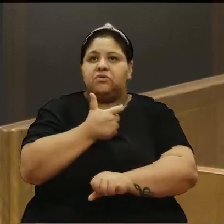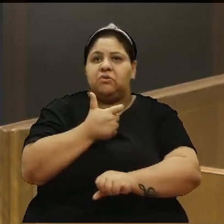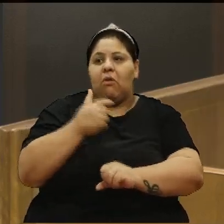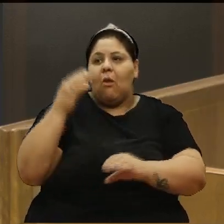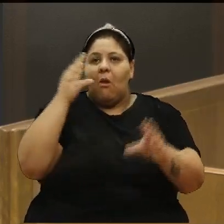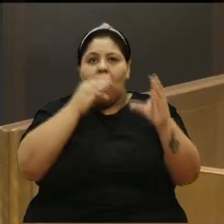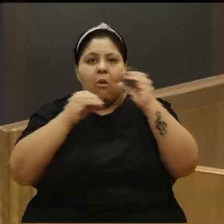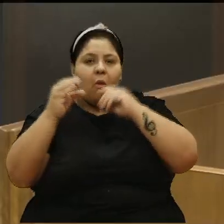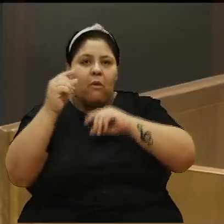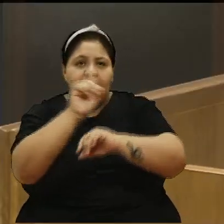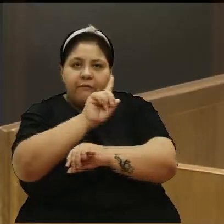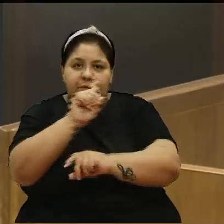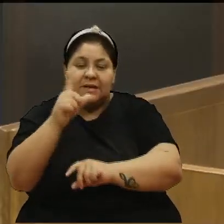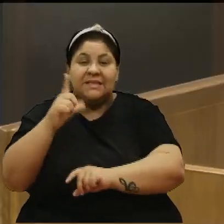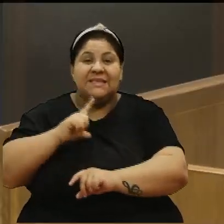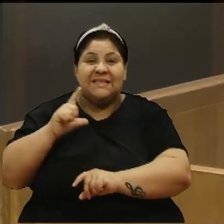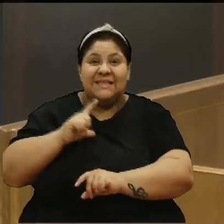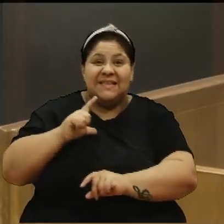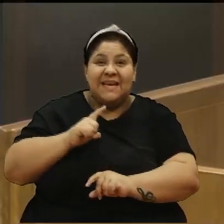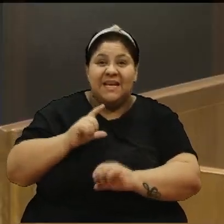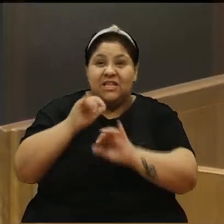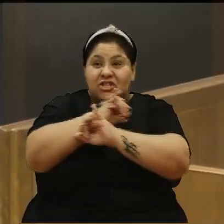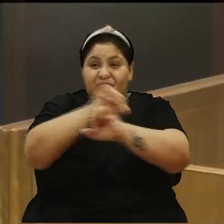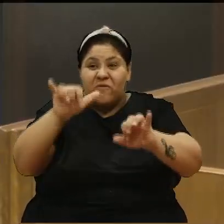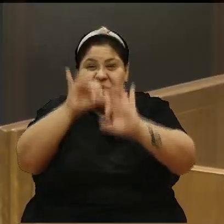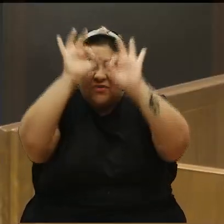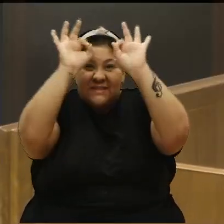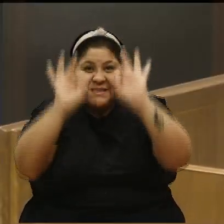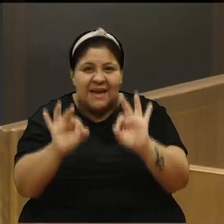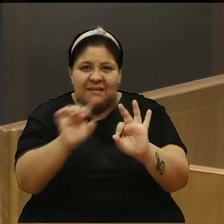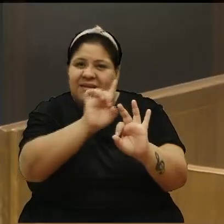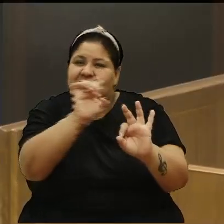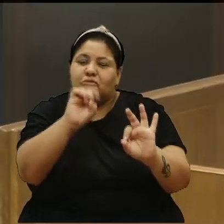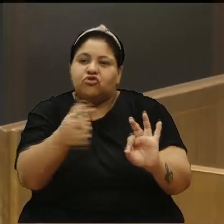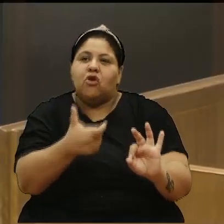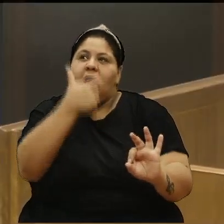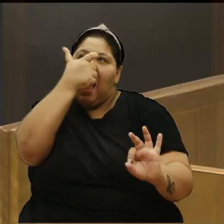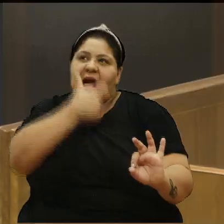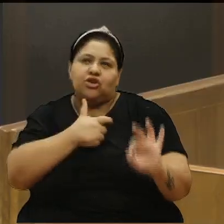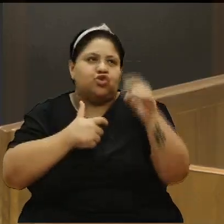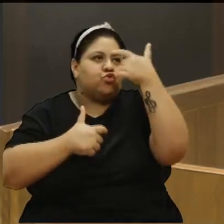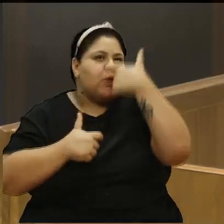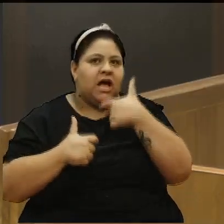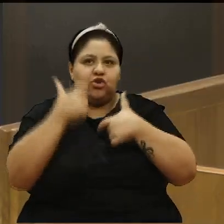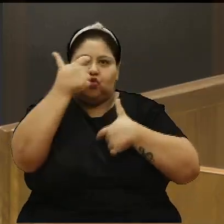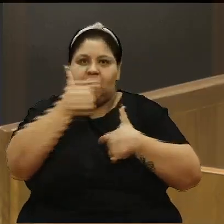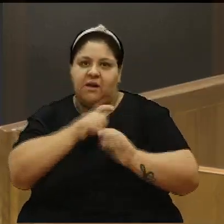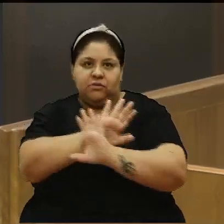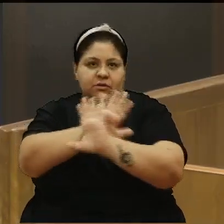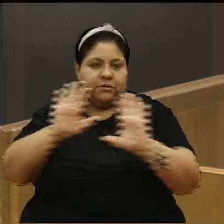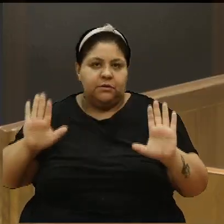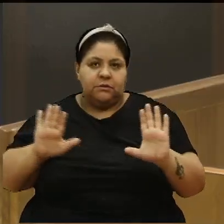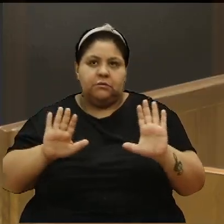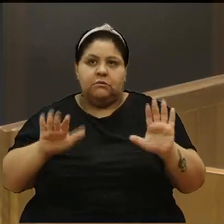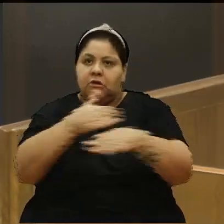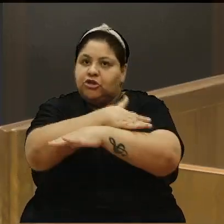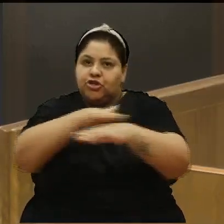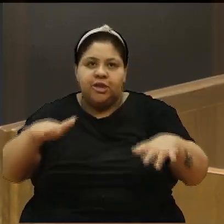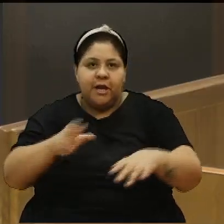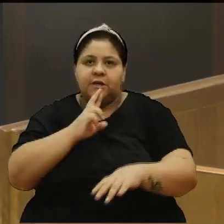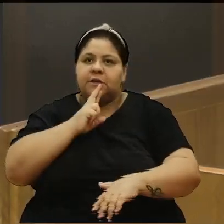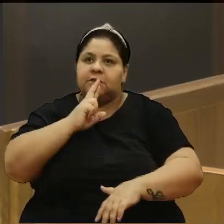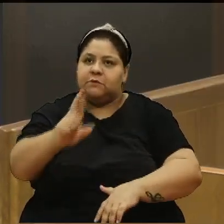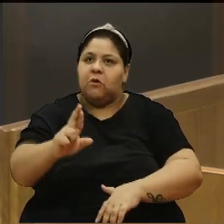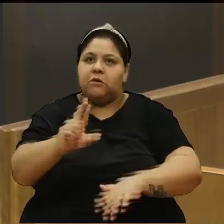gente realmente tenha as informações concretas sobre isso. Chega de respostas vagas, chega de